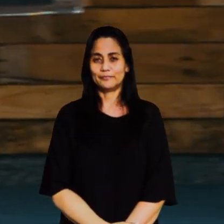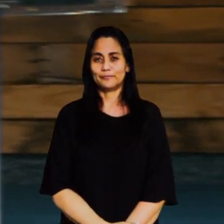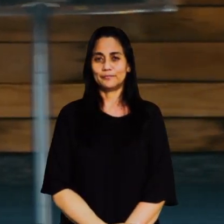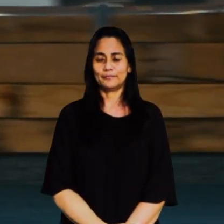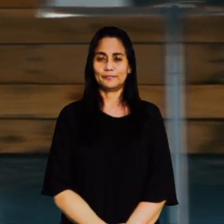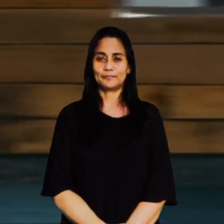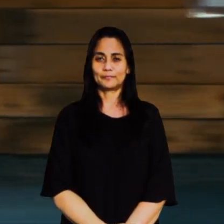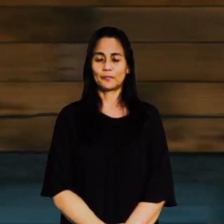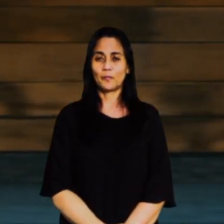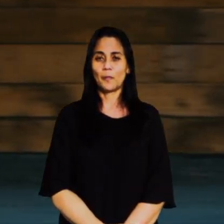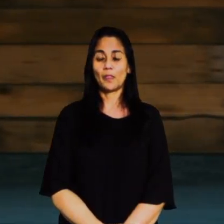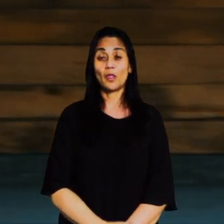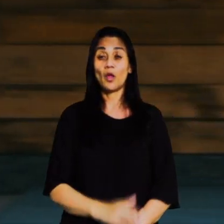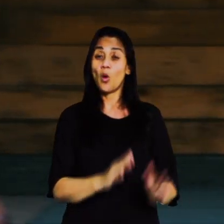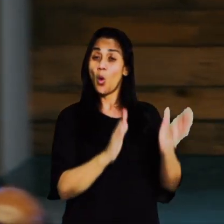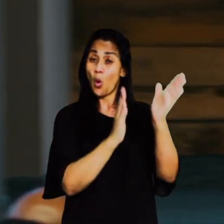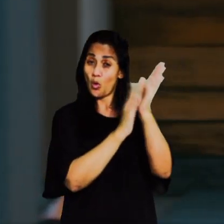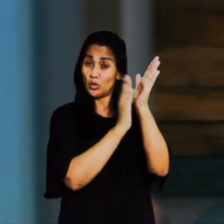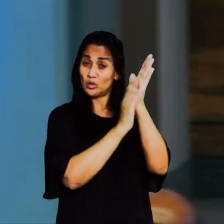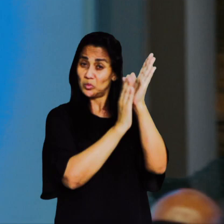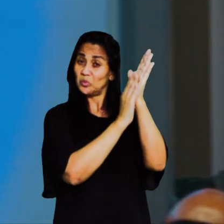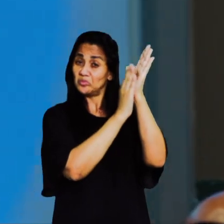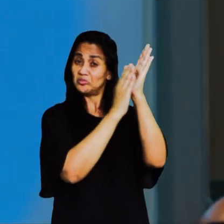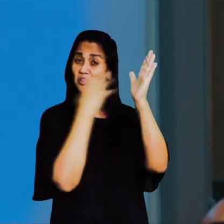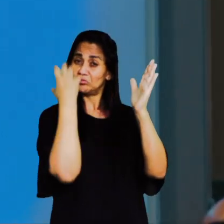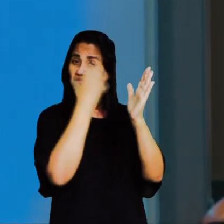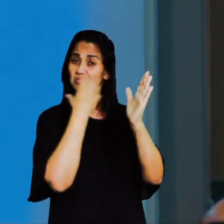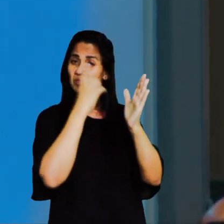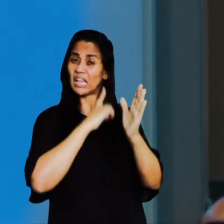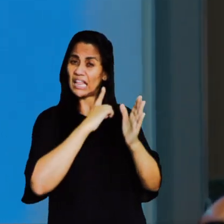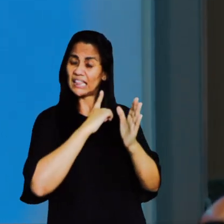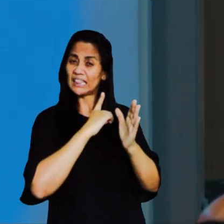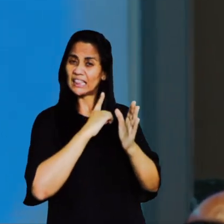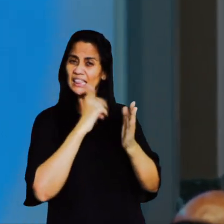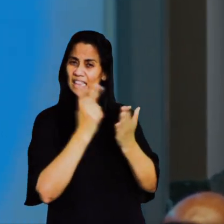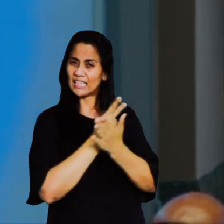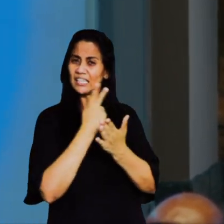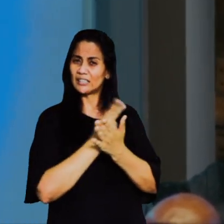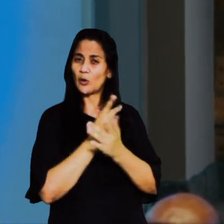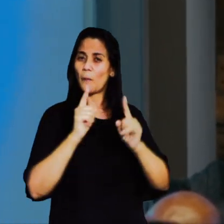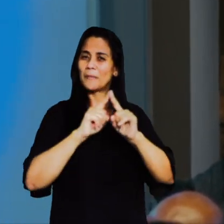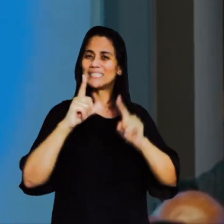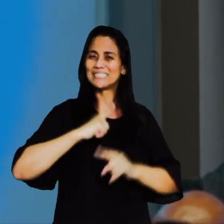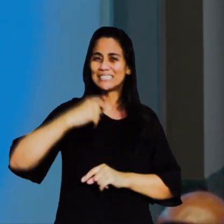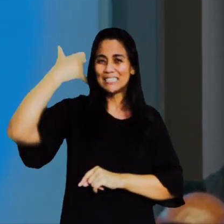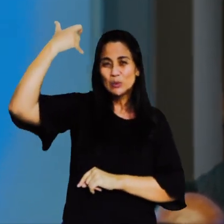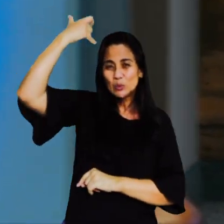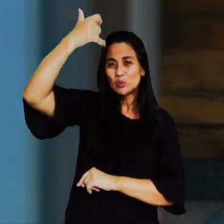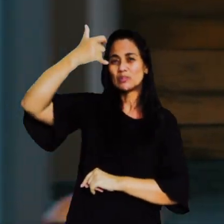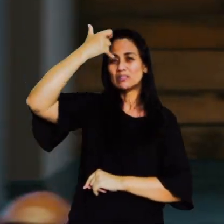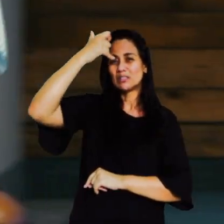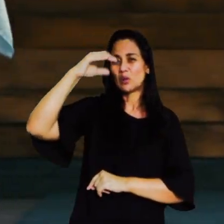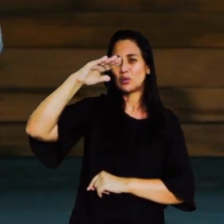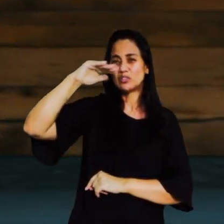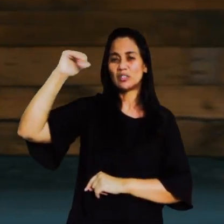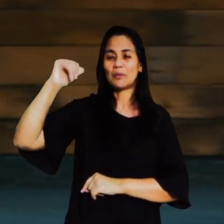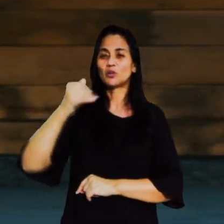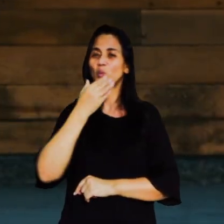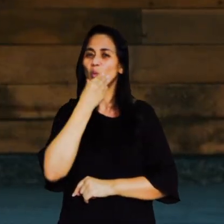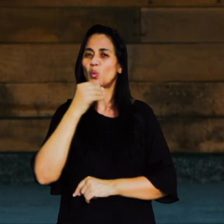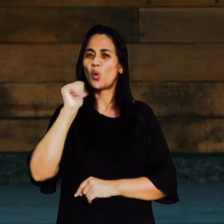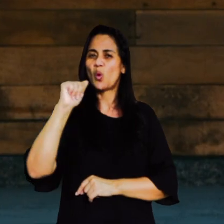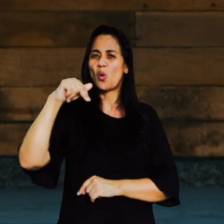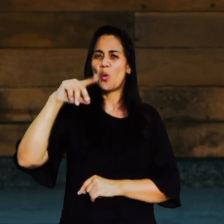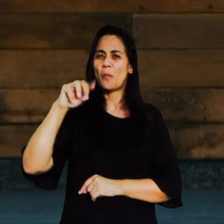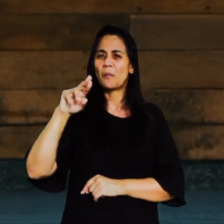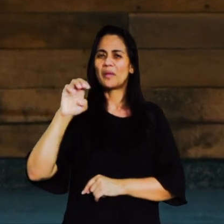Louvor tem falha, mas tem chamada, tem unção. André é um diácono cheio